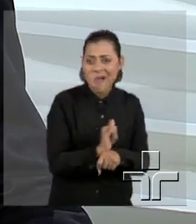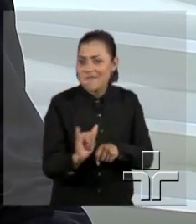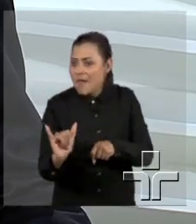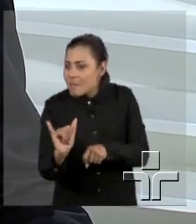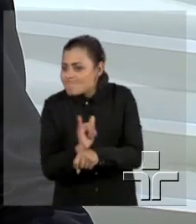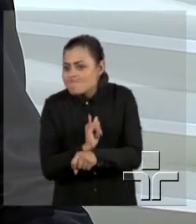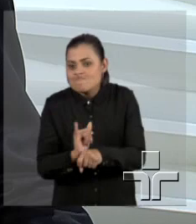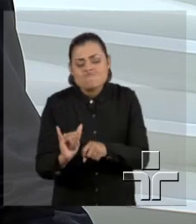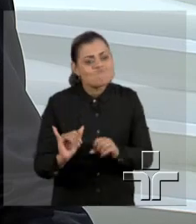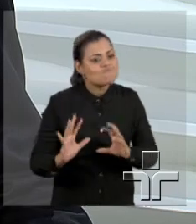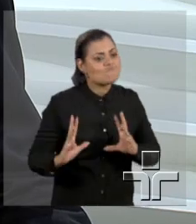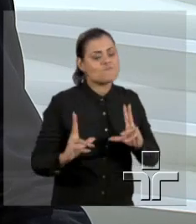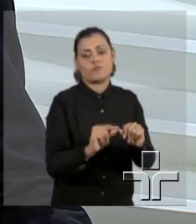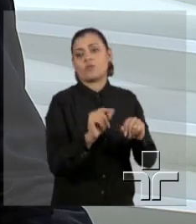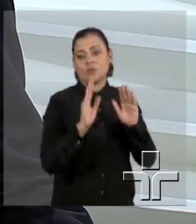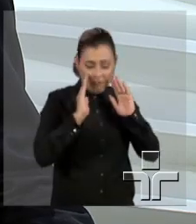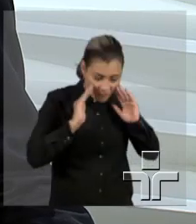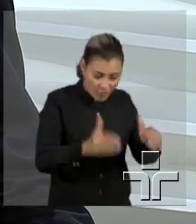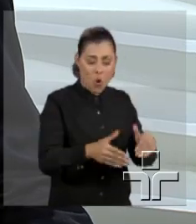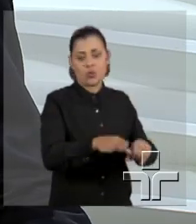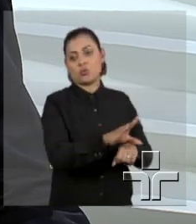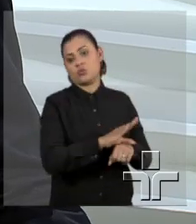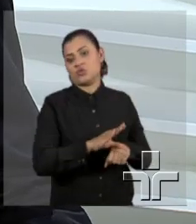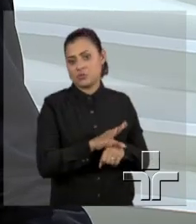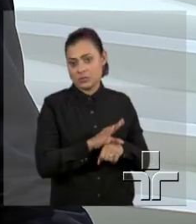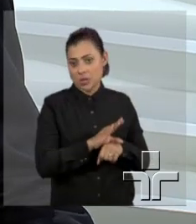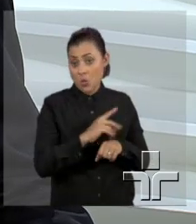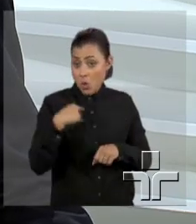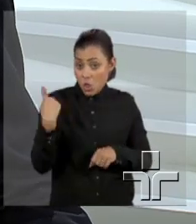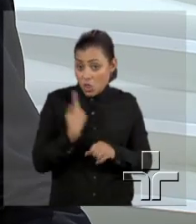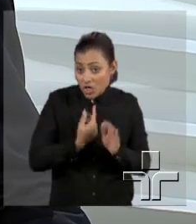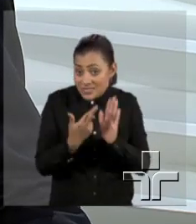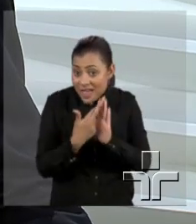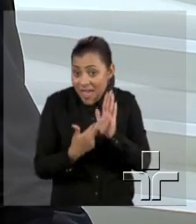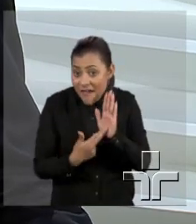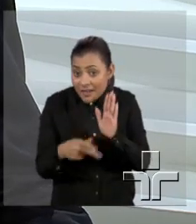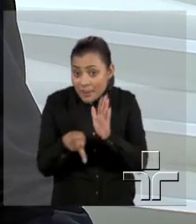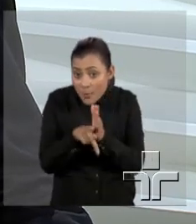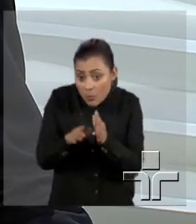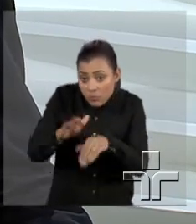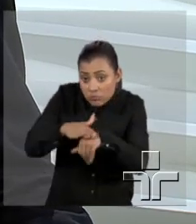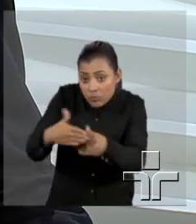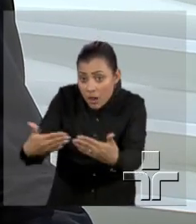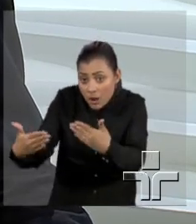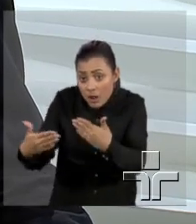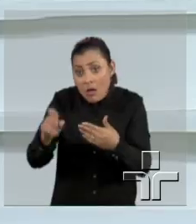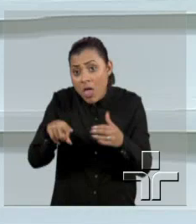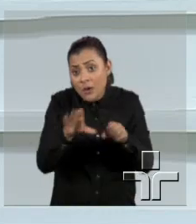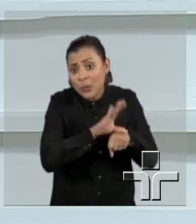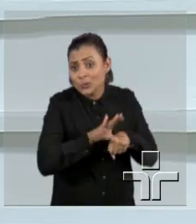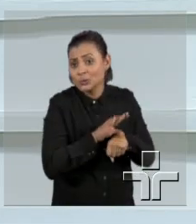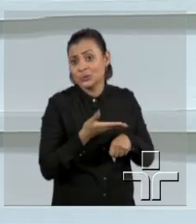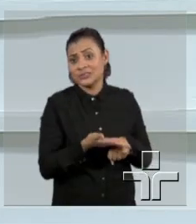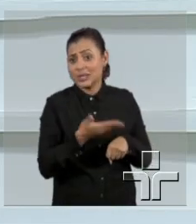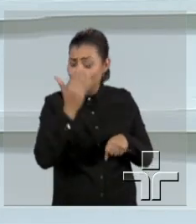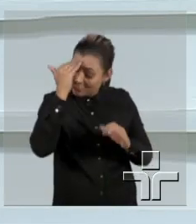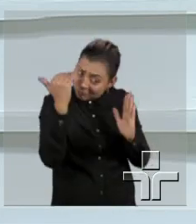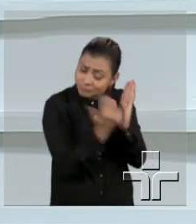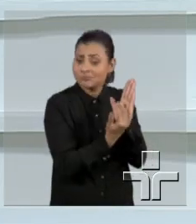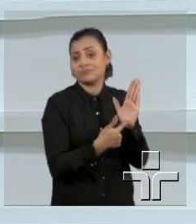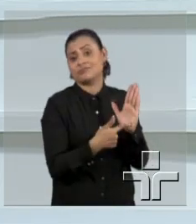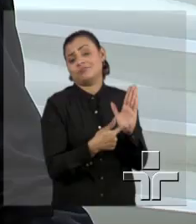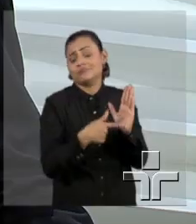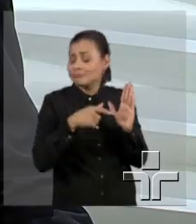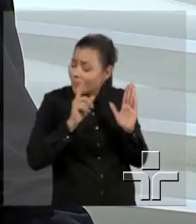O roteiro do nosso diálogo é a Constituição. Um roteiro para chamar de nosso,